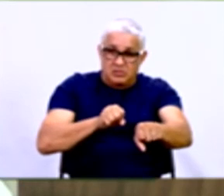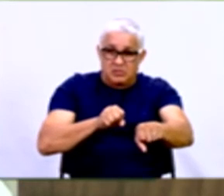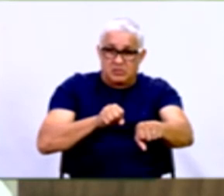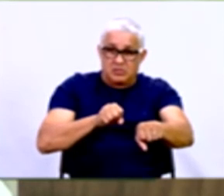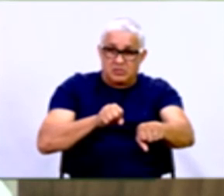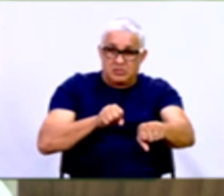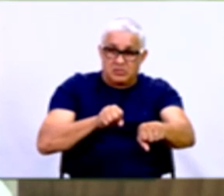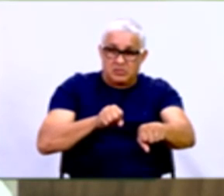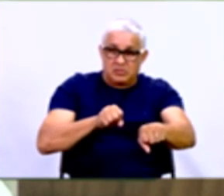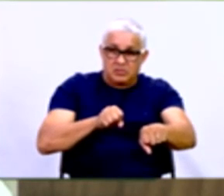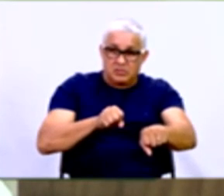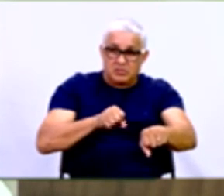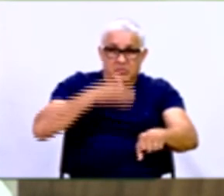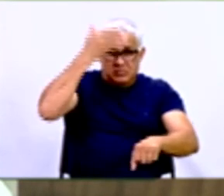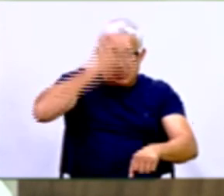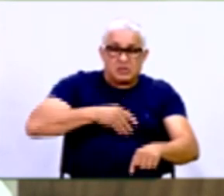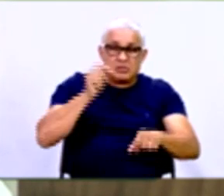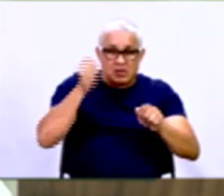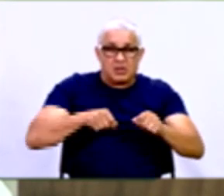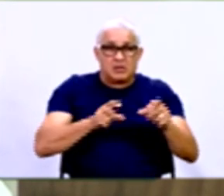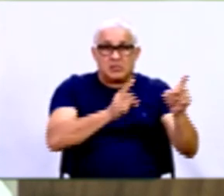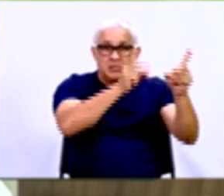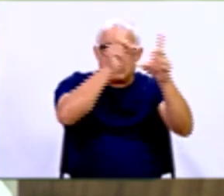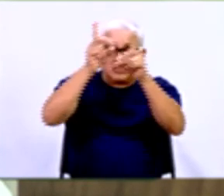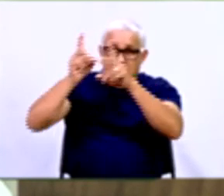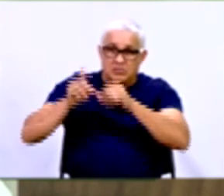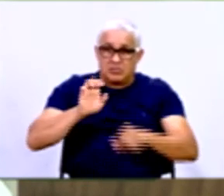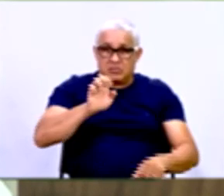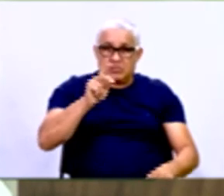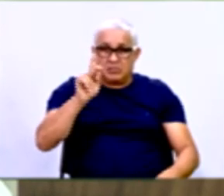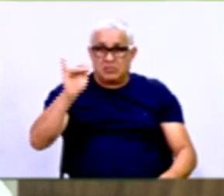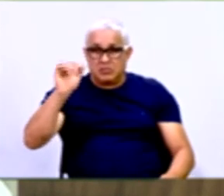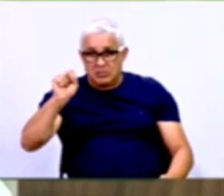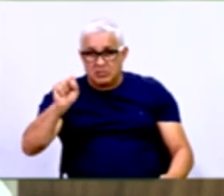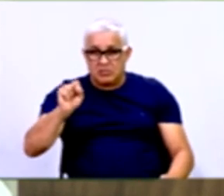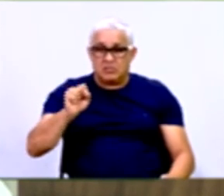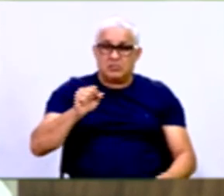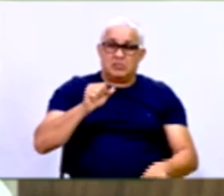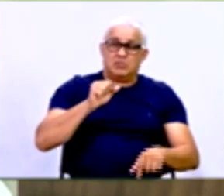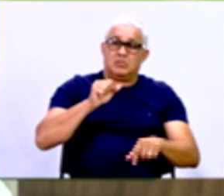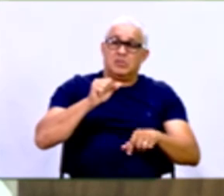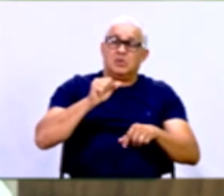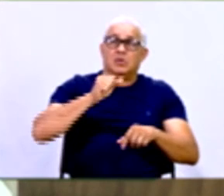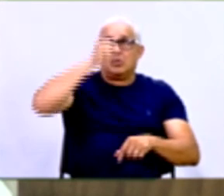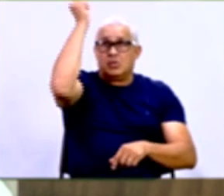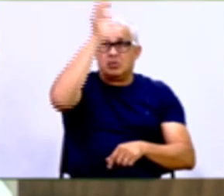possa comercializar esses equipamentos, esses EPIs, no mercado nacional.